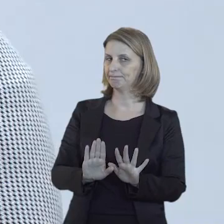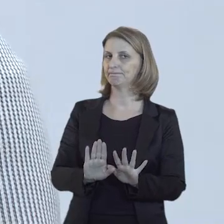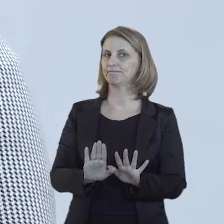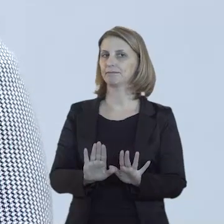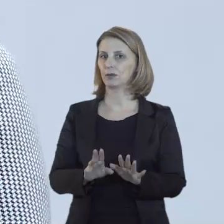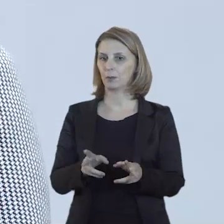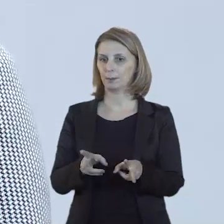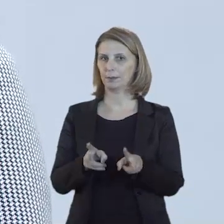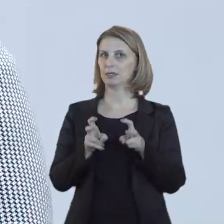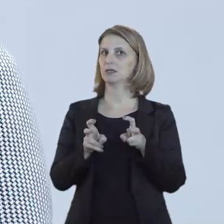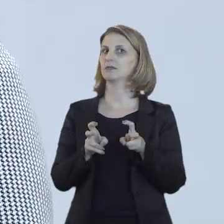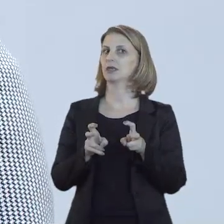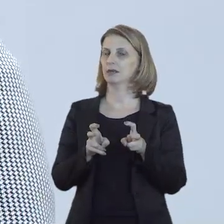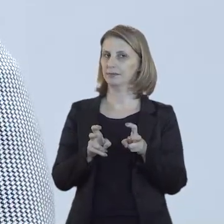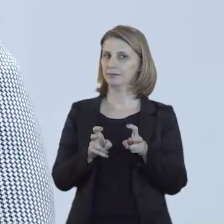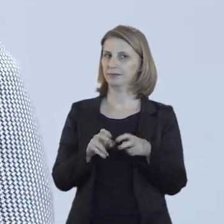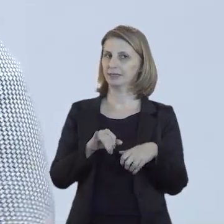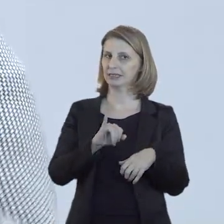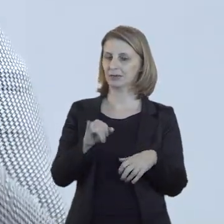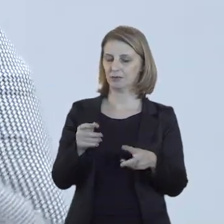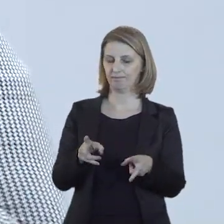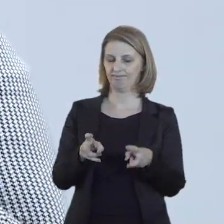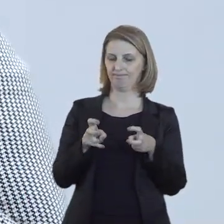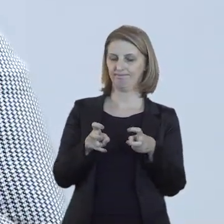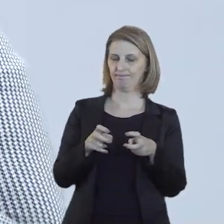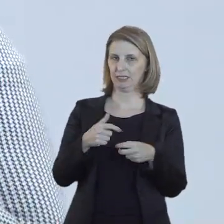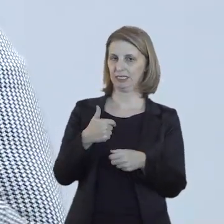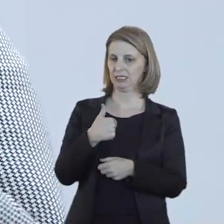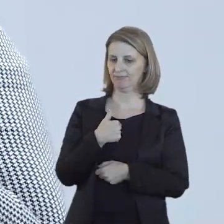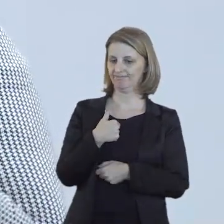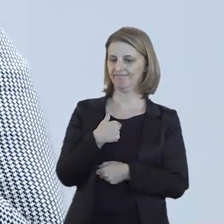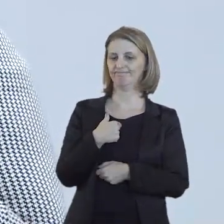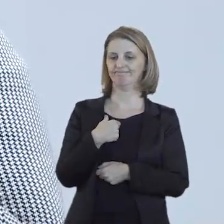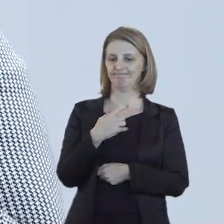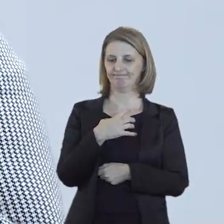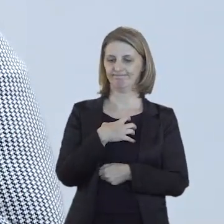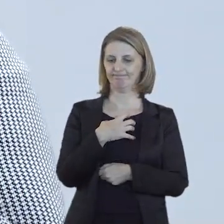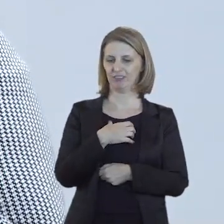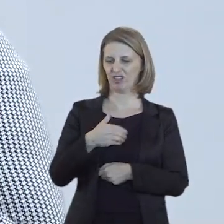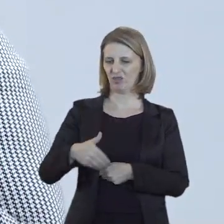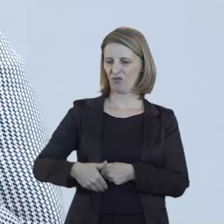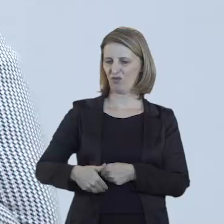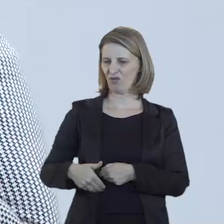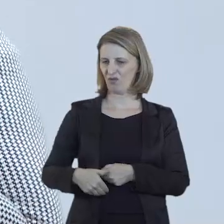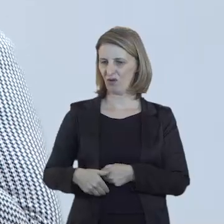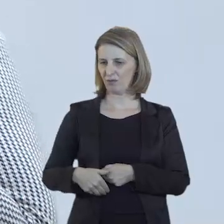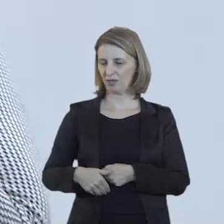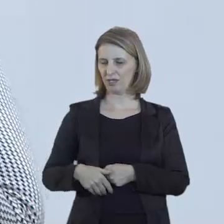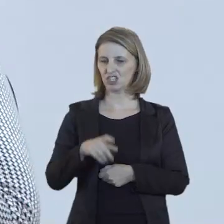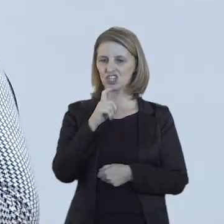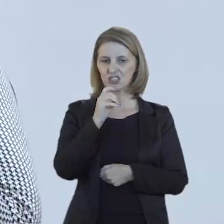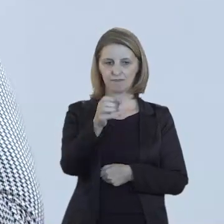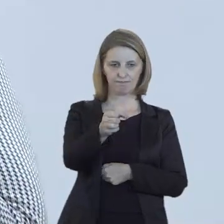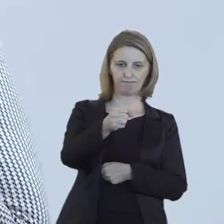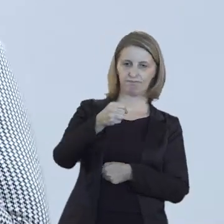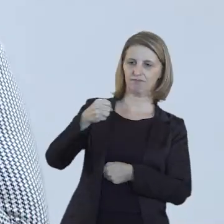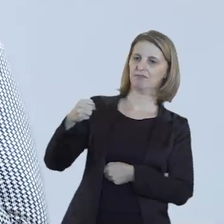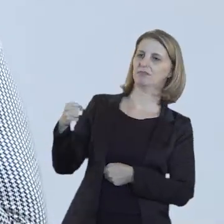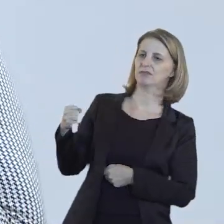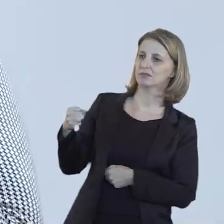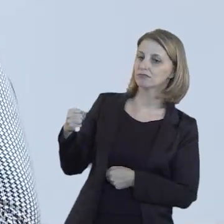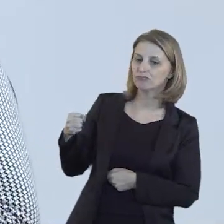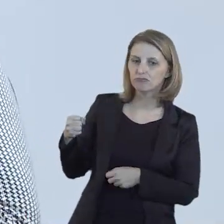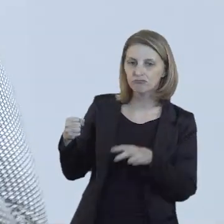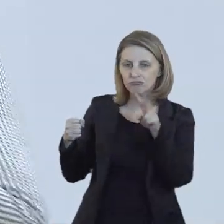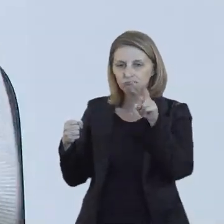né? Então, eu acho que perceber. E quando eu perceber que eu tô sentindo fome, parei na